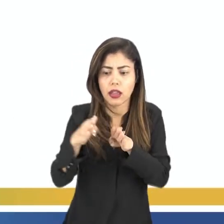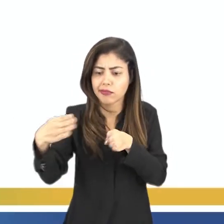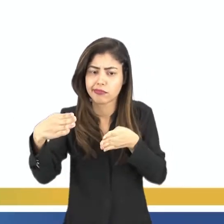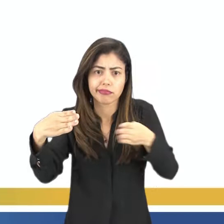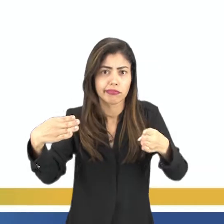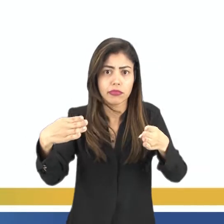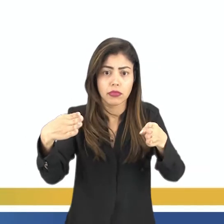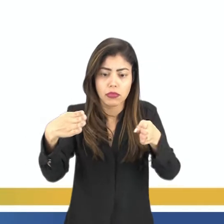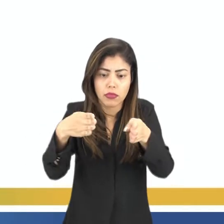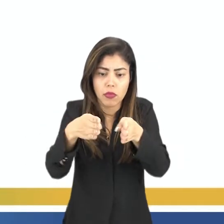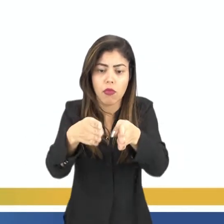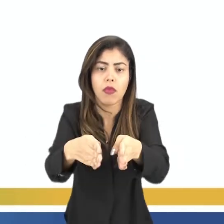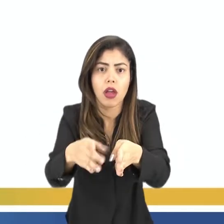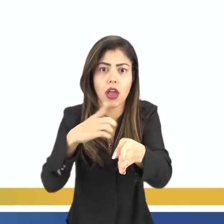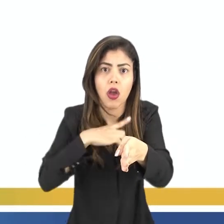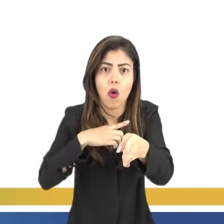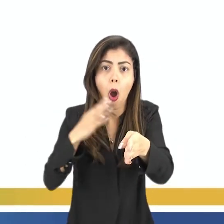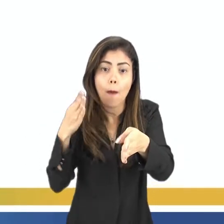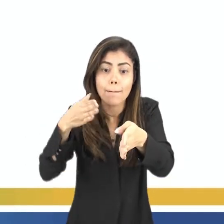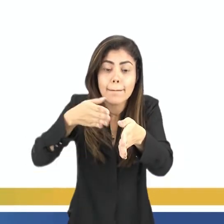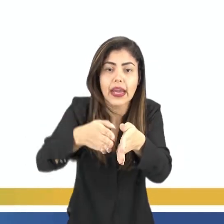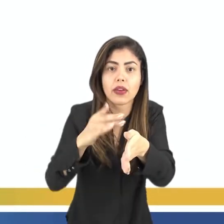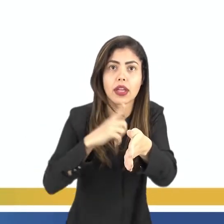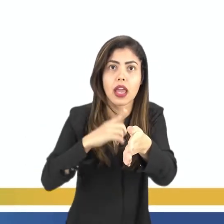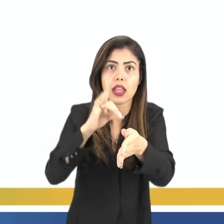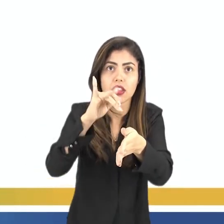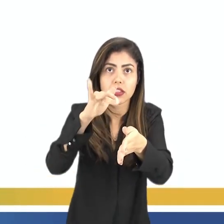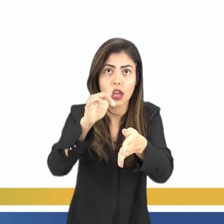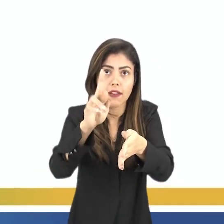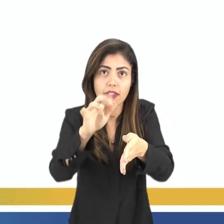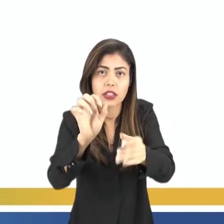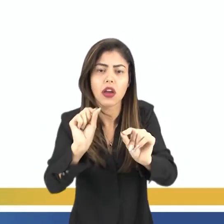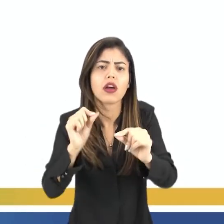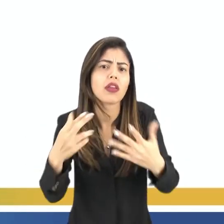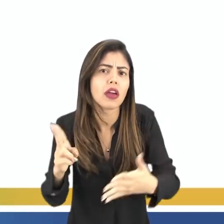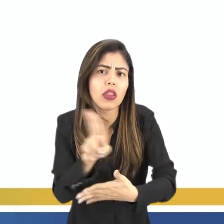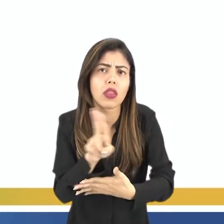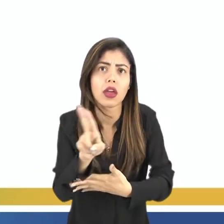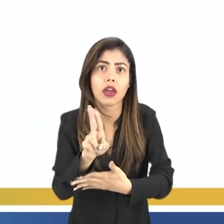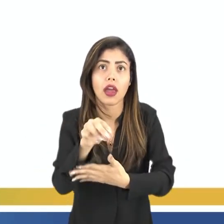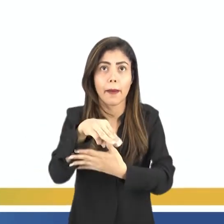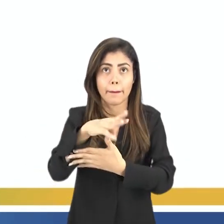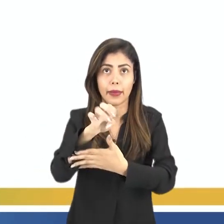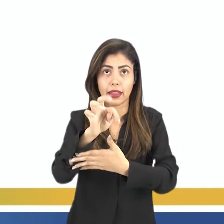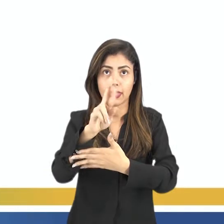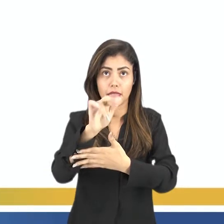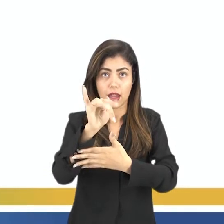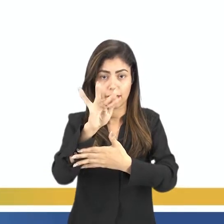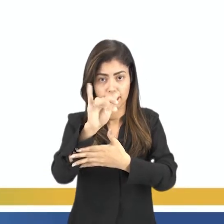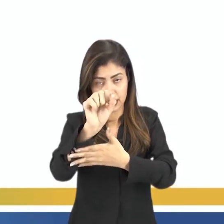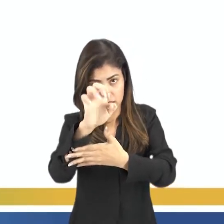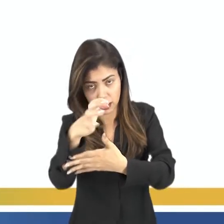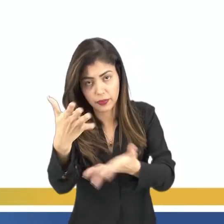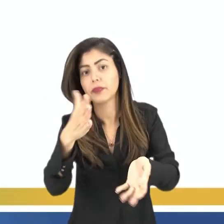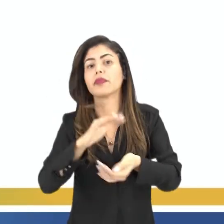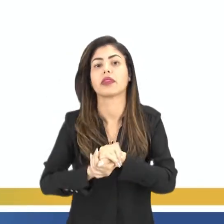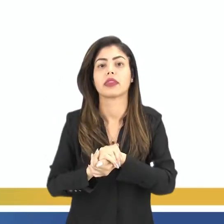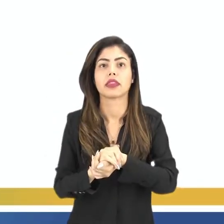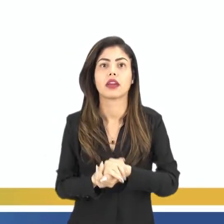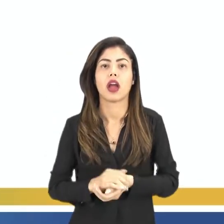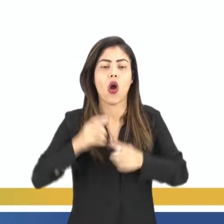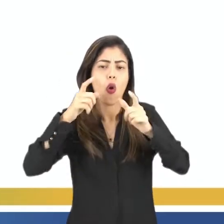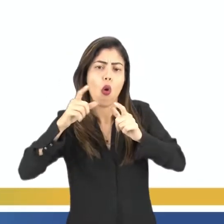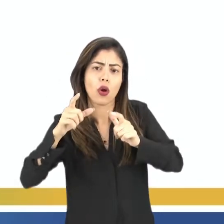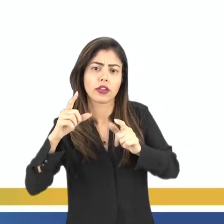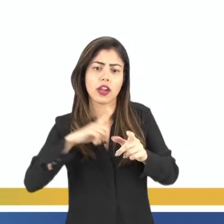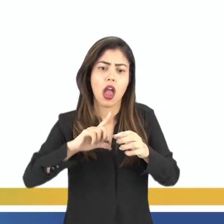as extremidades, e o meio, que é a diáfise, a gente vai chamar de metáfise. São essas regiões, as metáfises, por onde